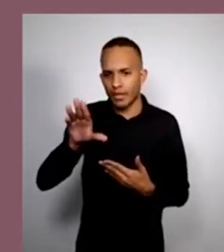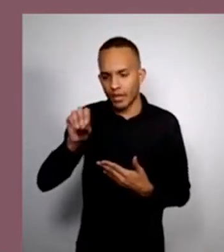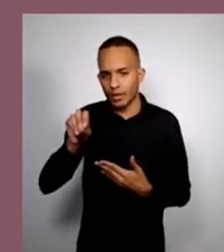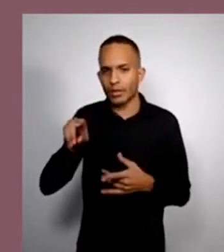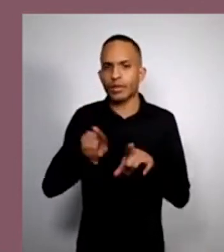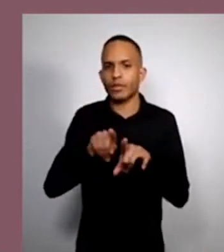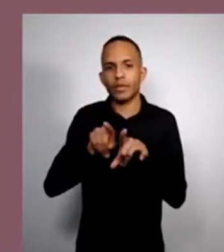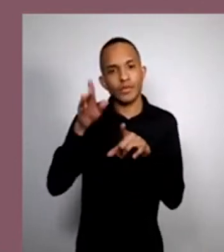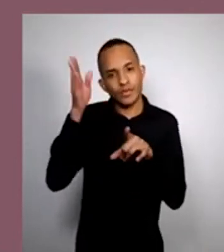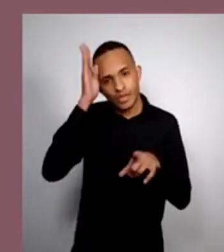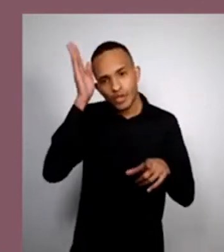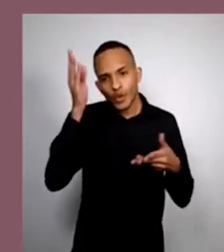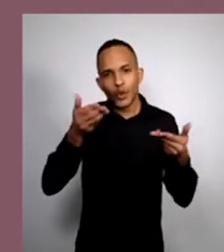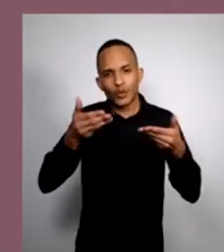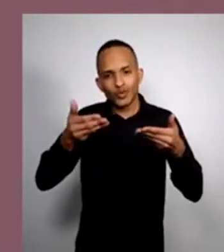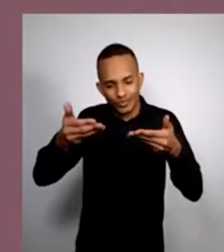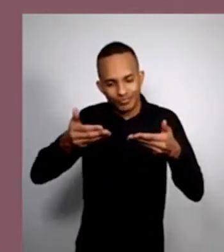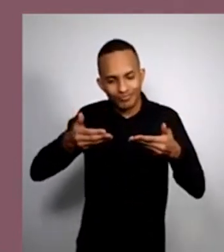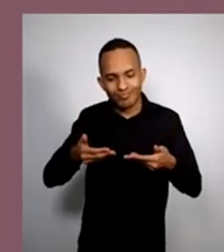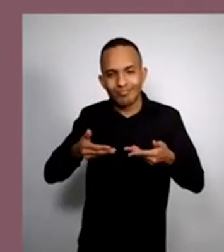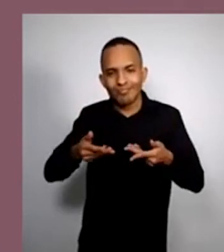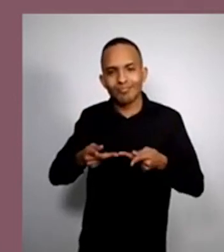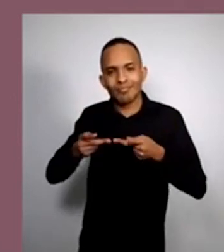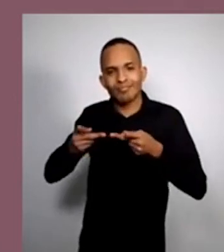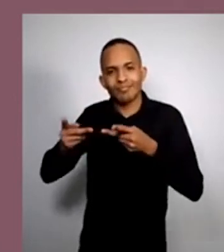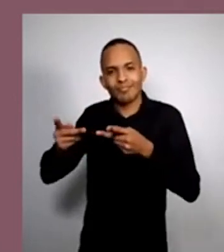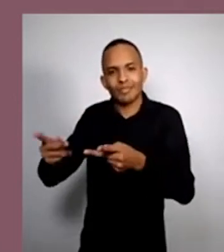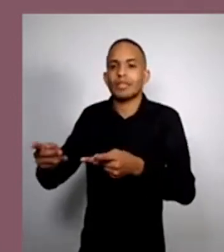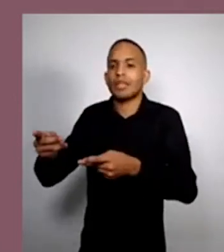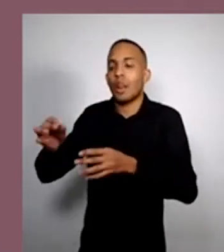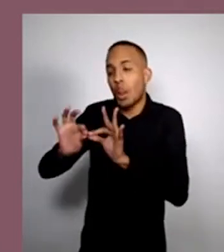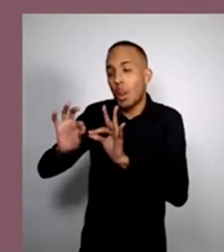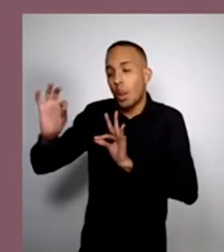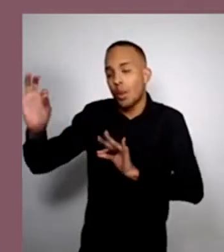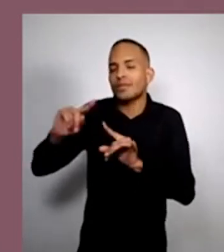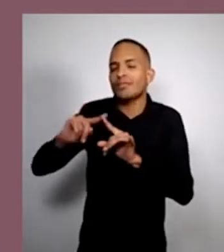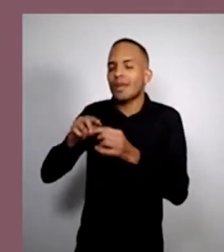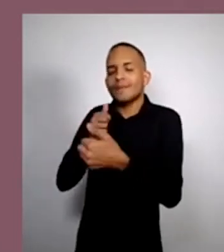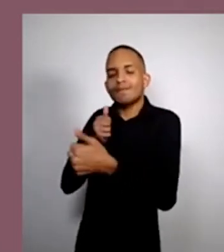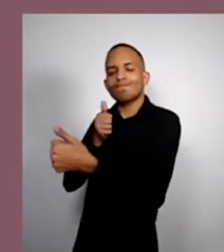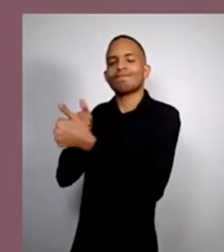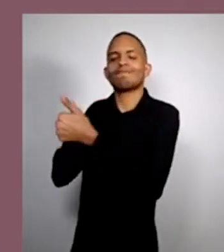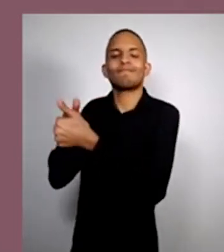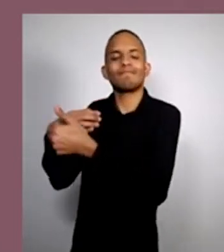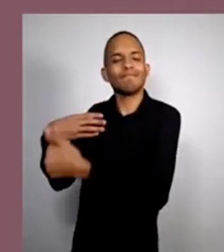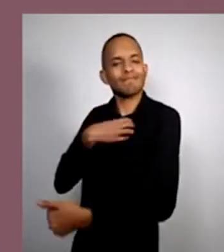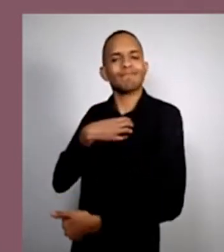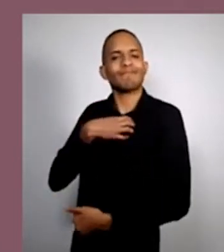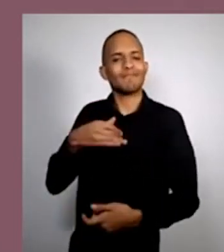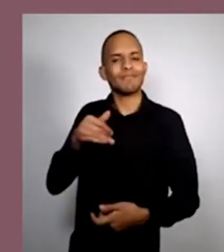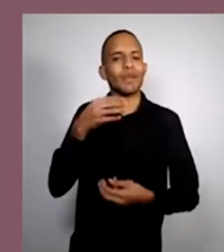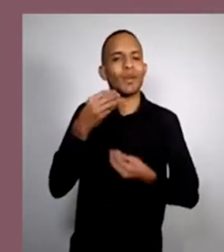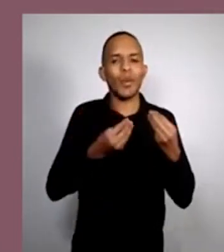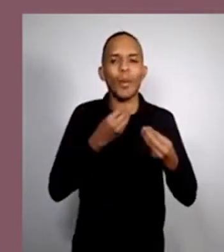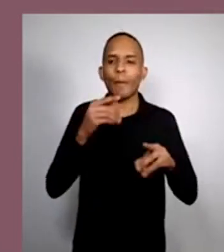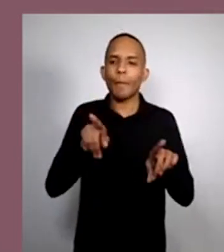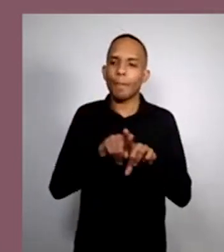oportunidade deste convívio distante e próximo, não é? Com mulheres